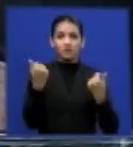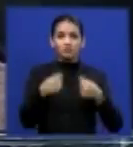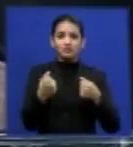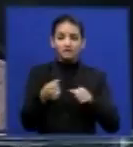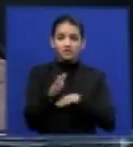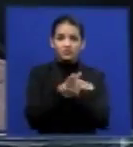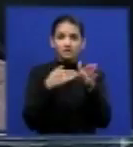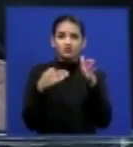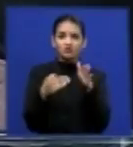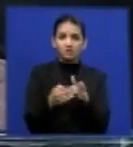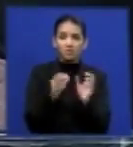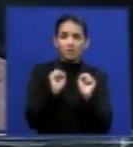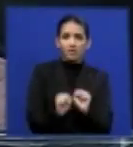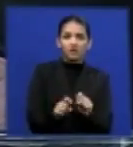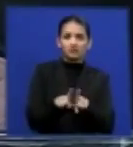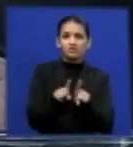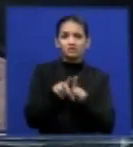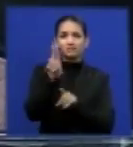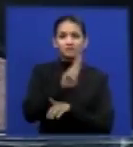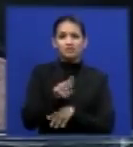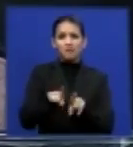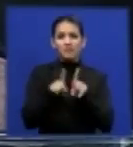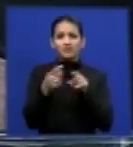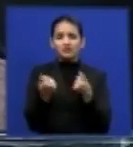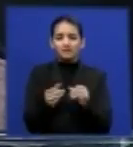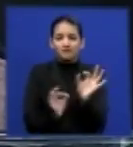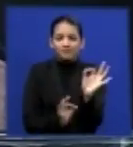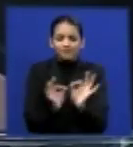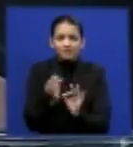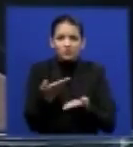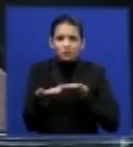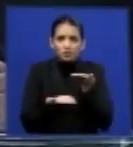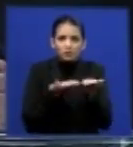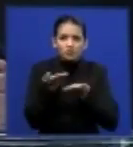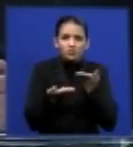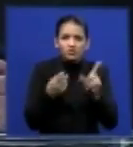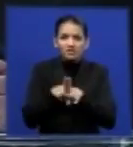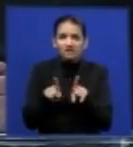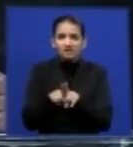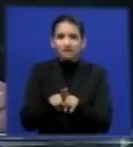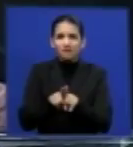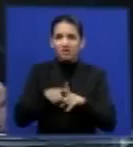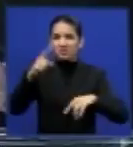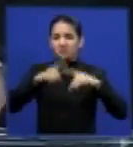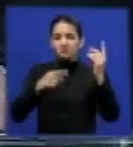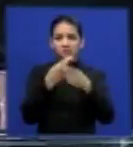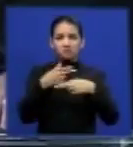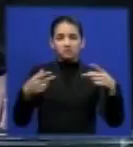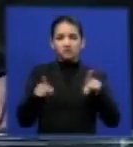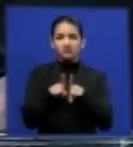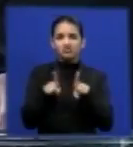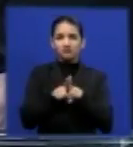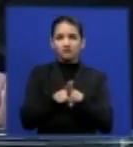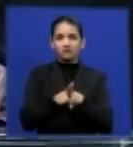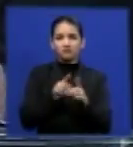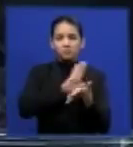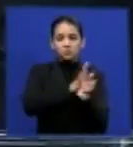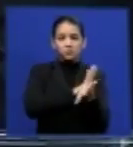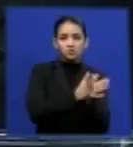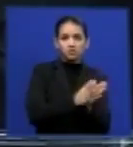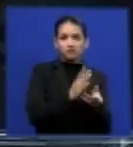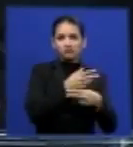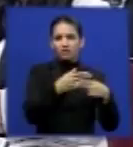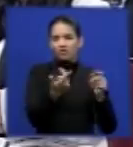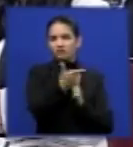recuperado, pode ser recuperado, mas tem que ser tratado e destinado, como os resíduos o são, de uma maneira geral.